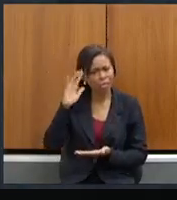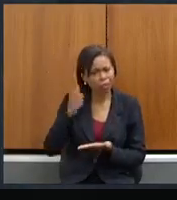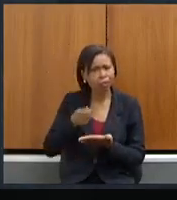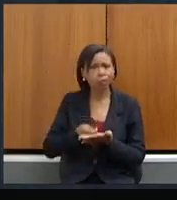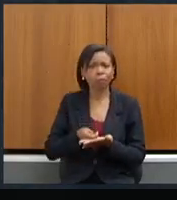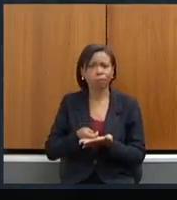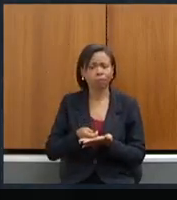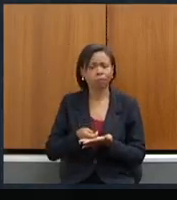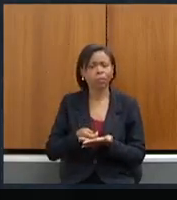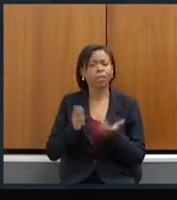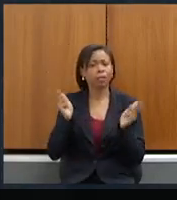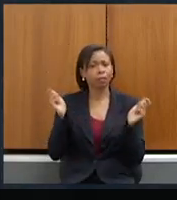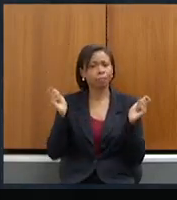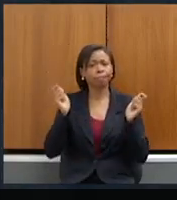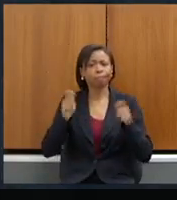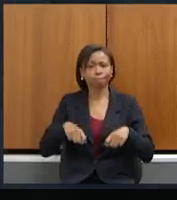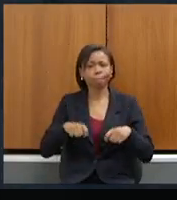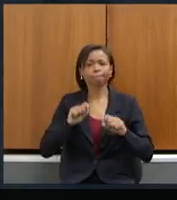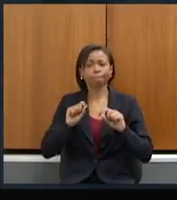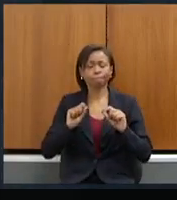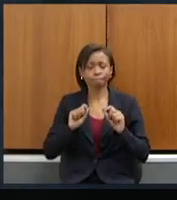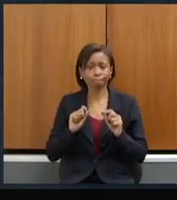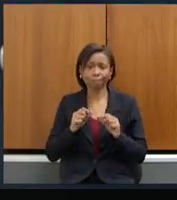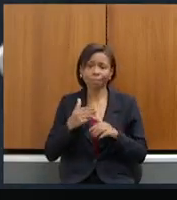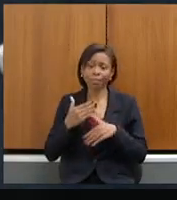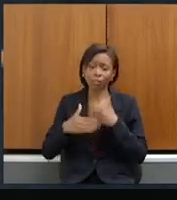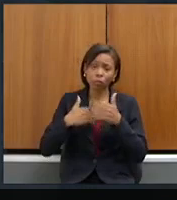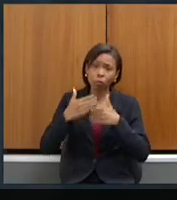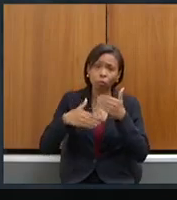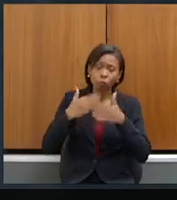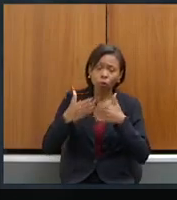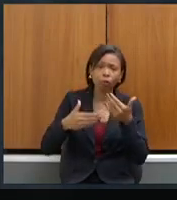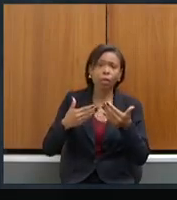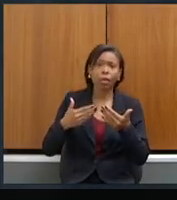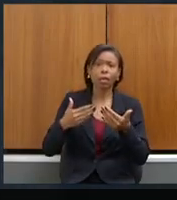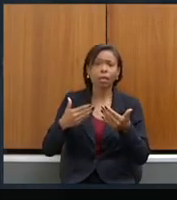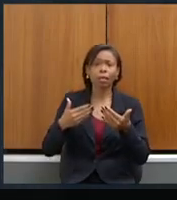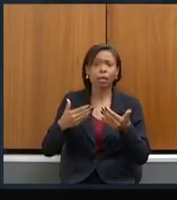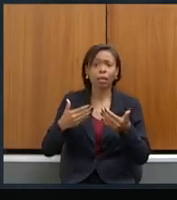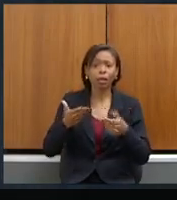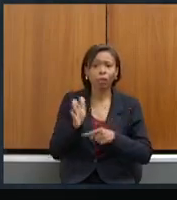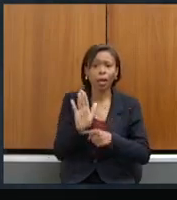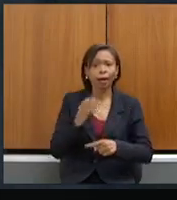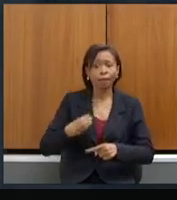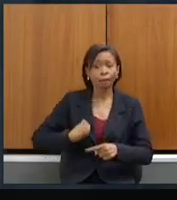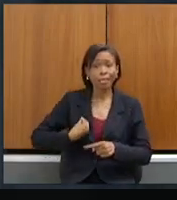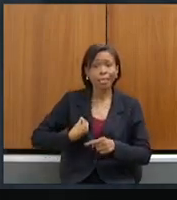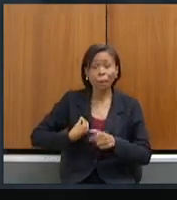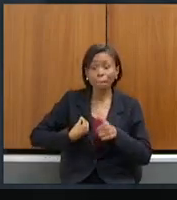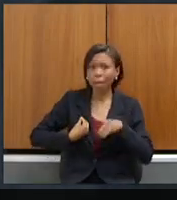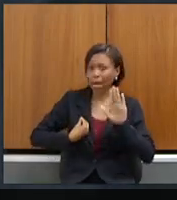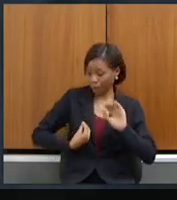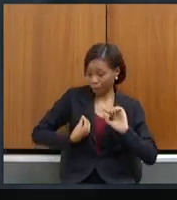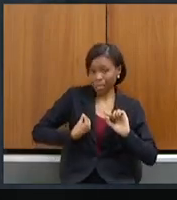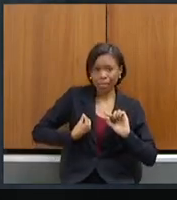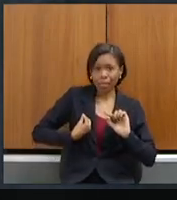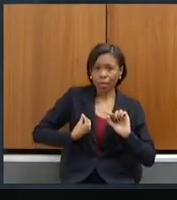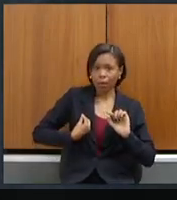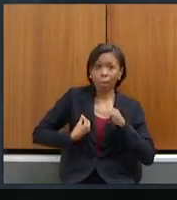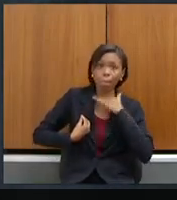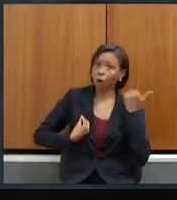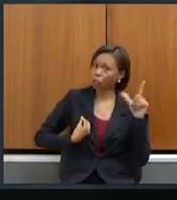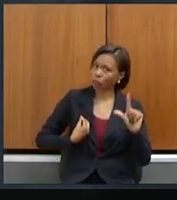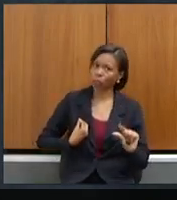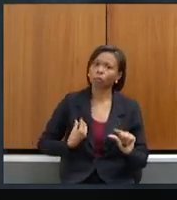possa é produzir é mais vida e menos mortes Essa é a terceira pergunta